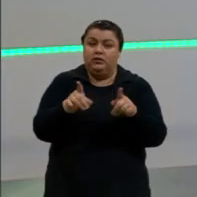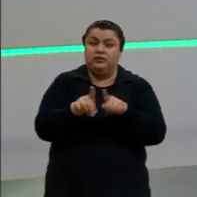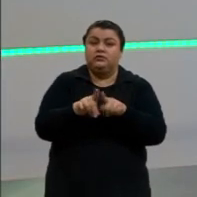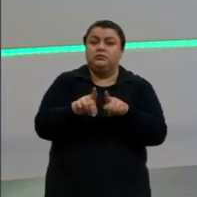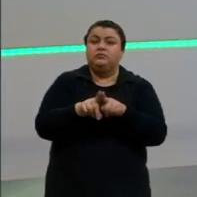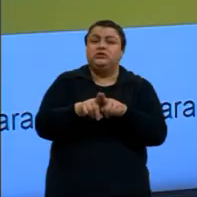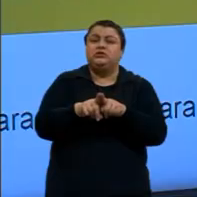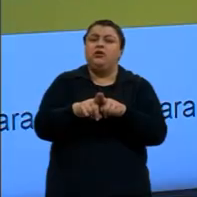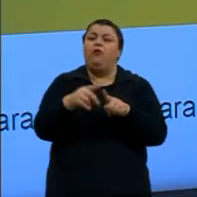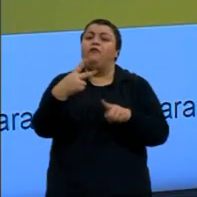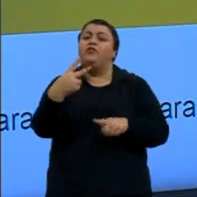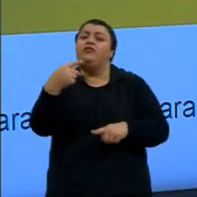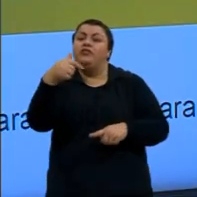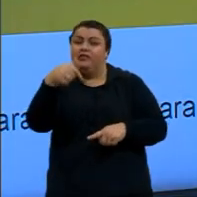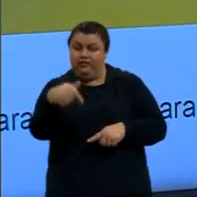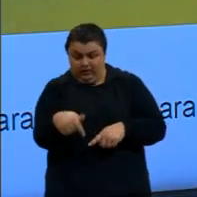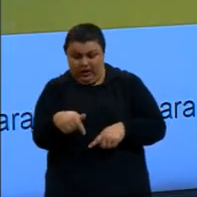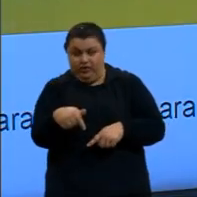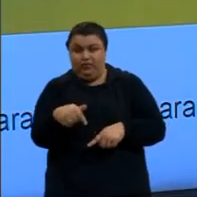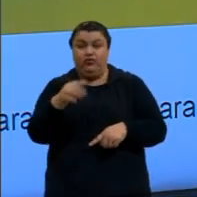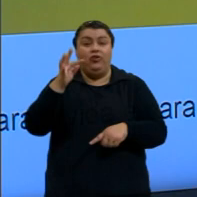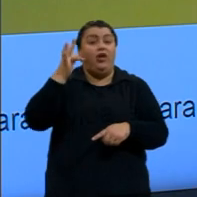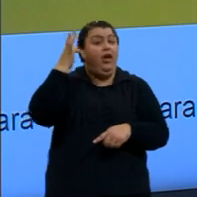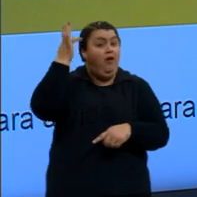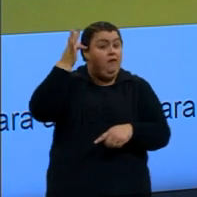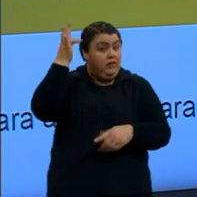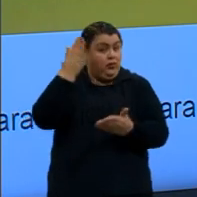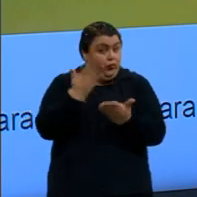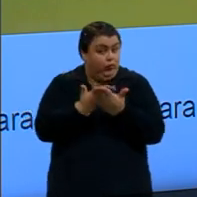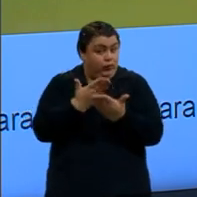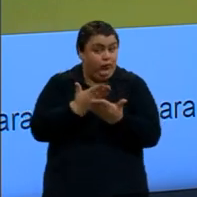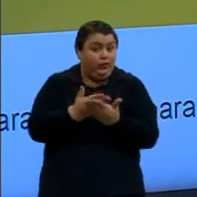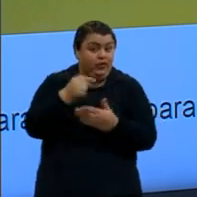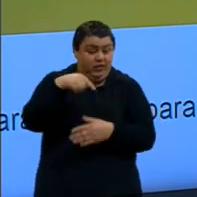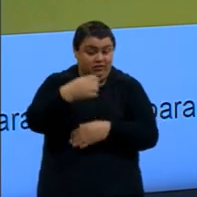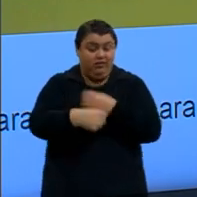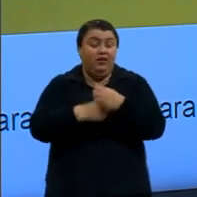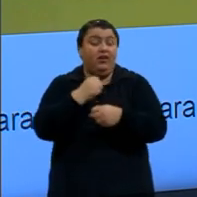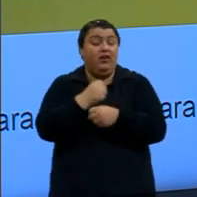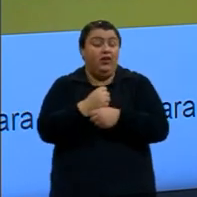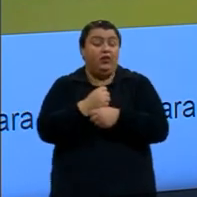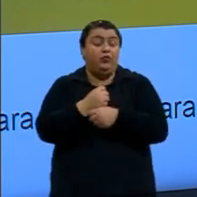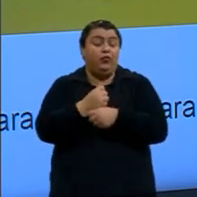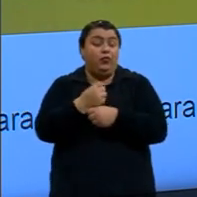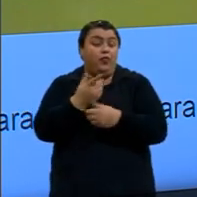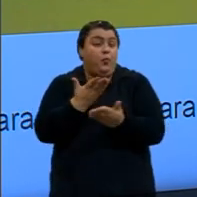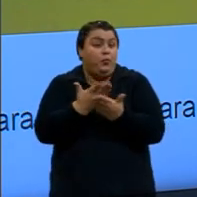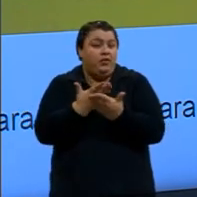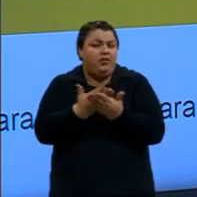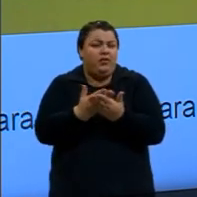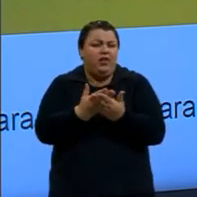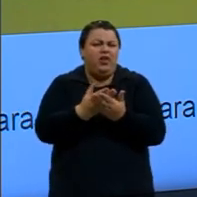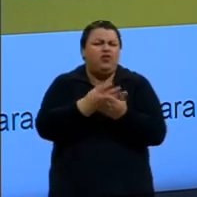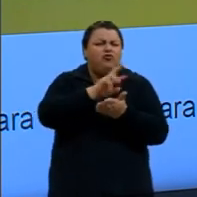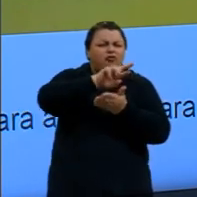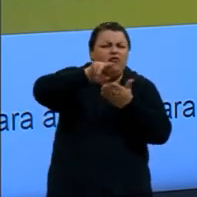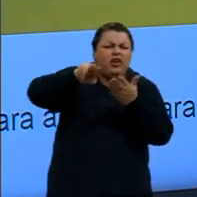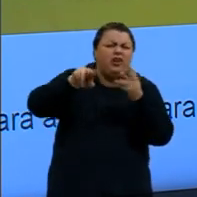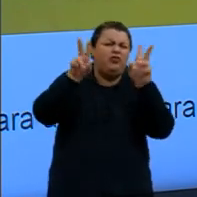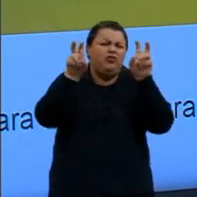27 aulas de filosofia durante esse ano nós iremos abordar vários temas filosóficos